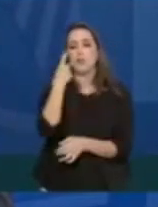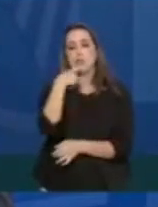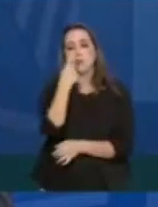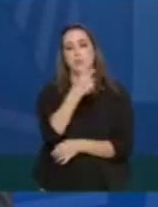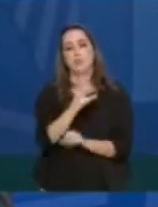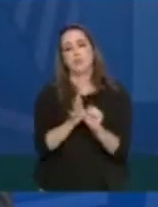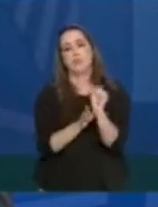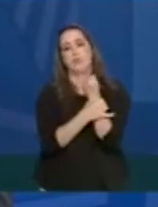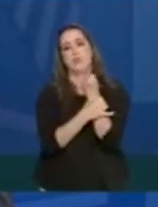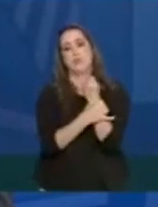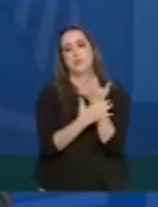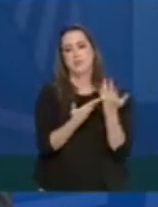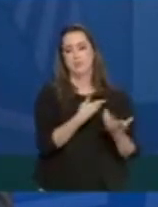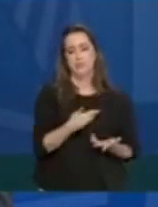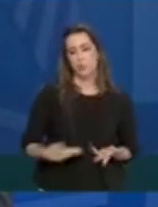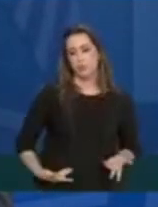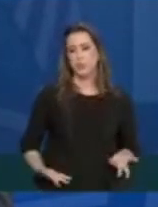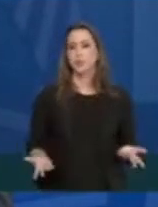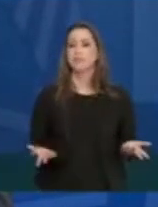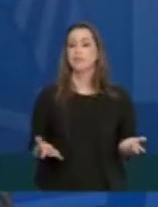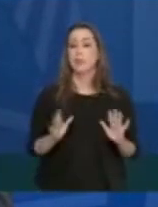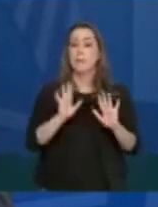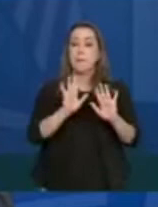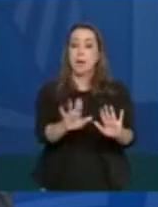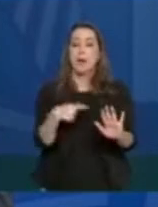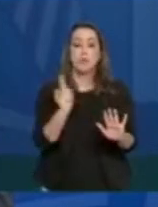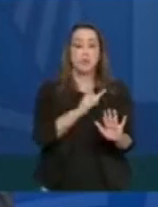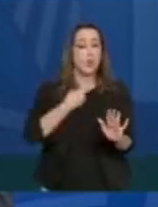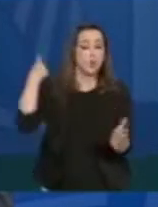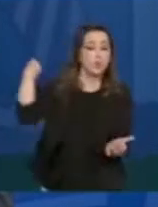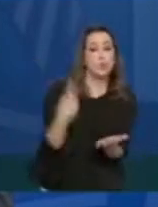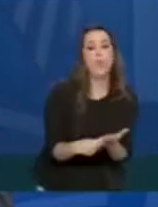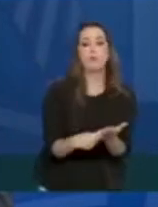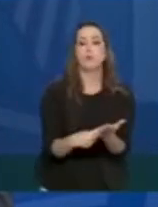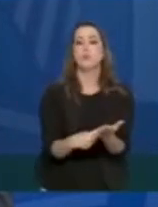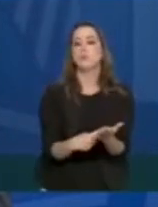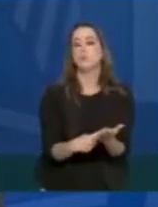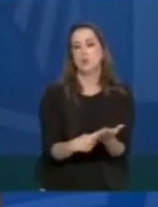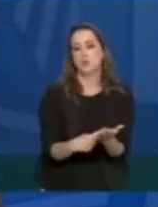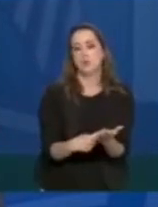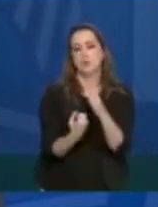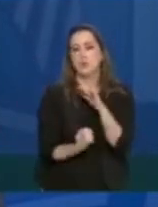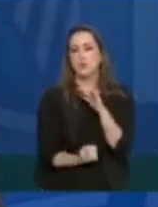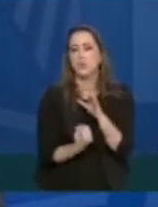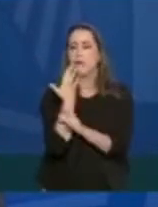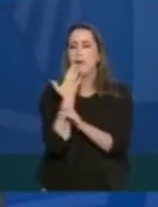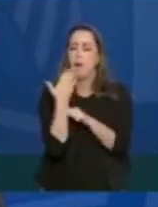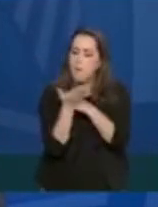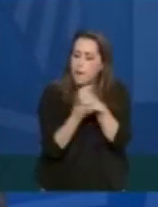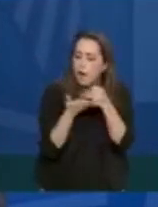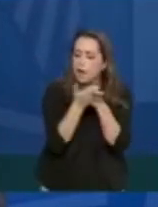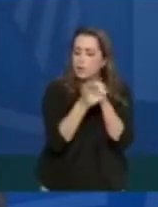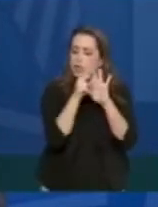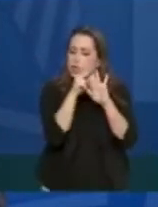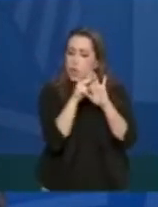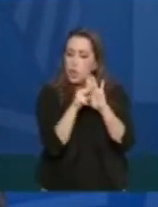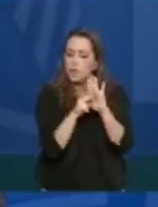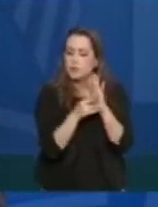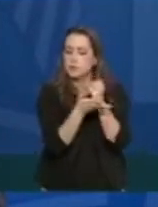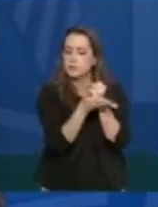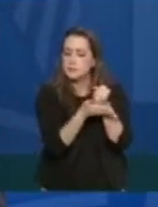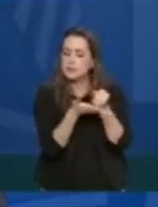segurança pública. Mas temos o compromisso de criar bases